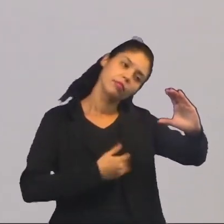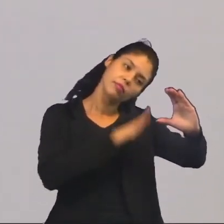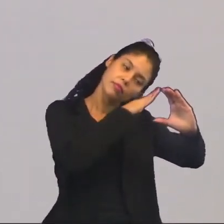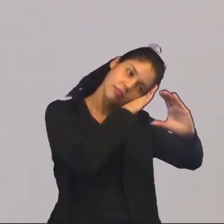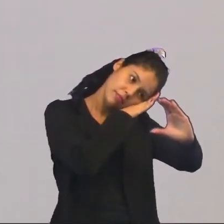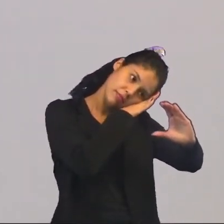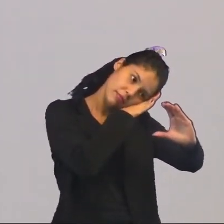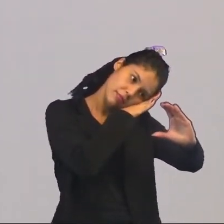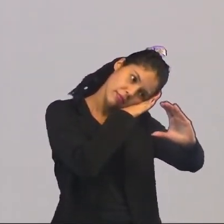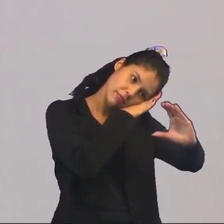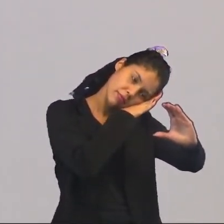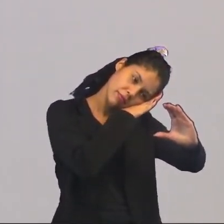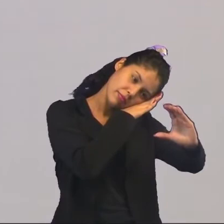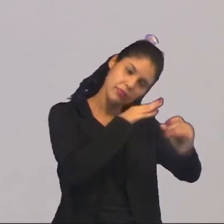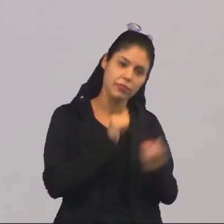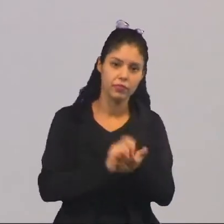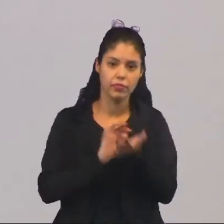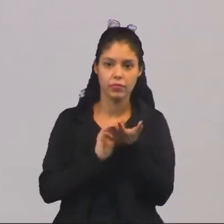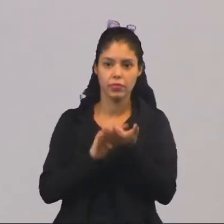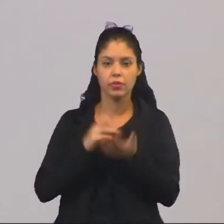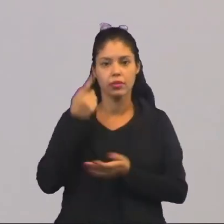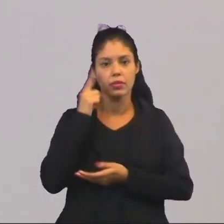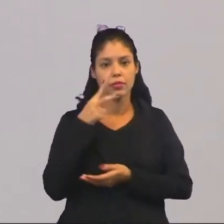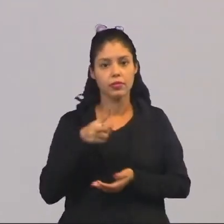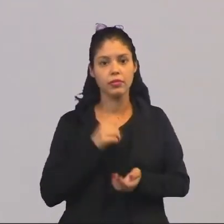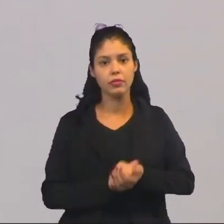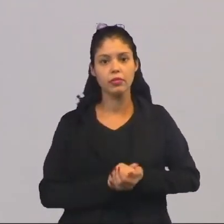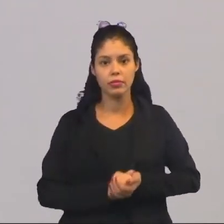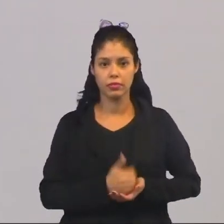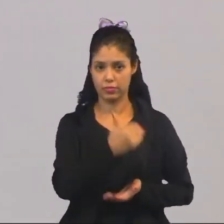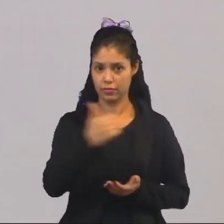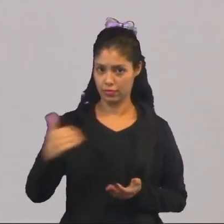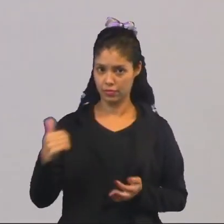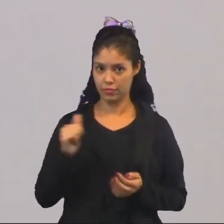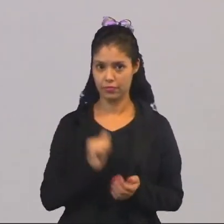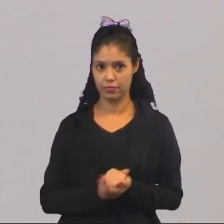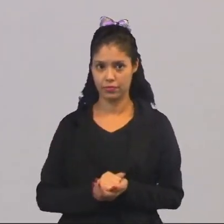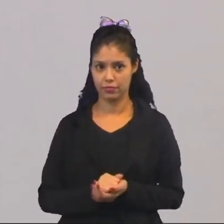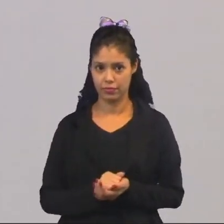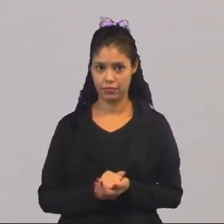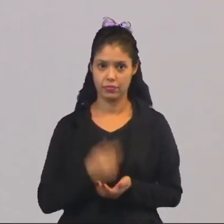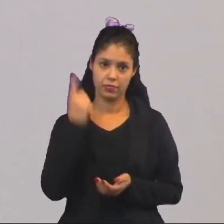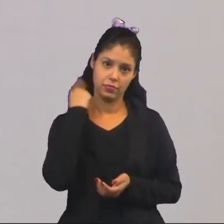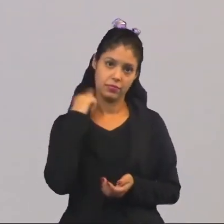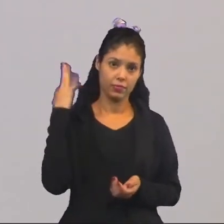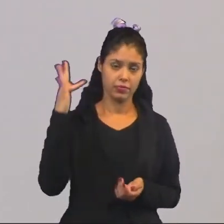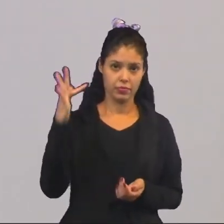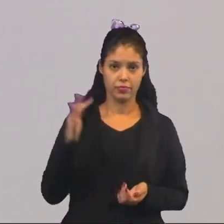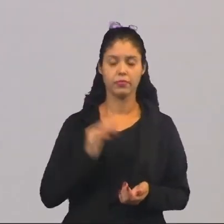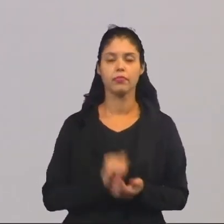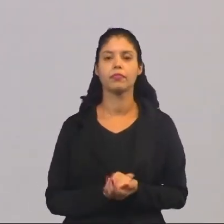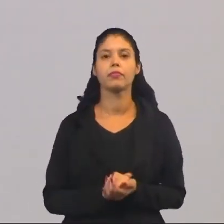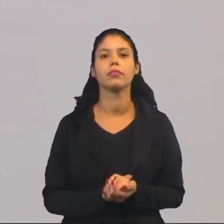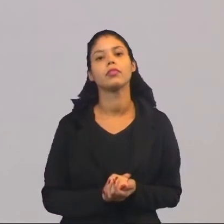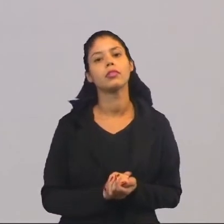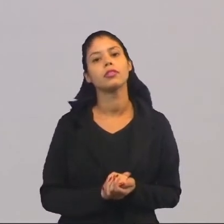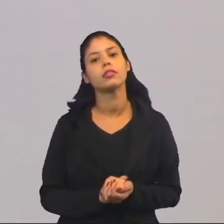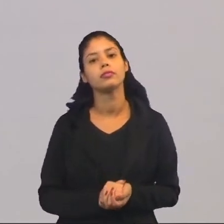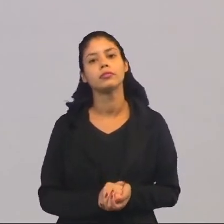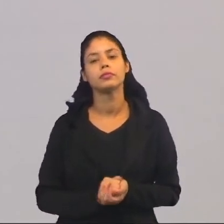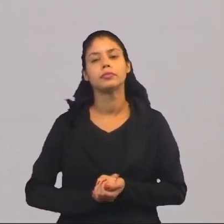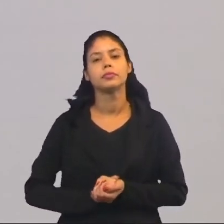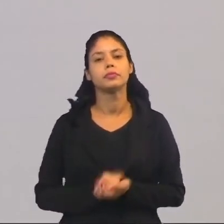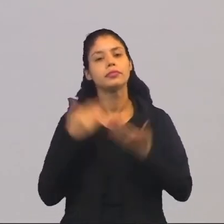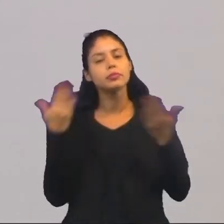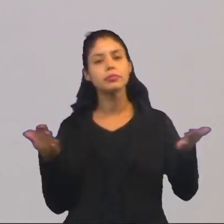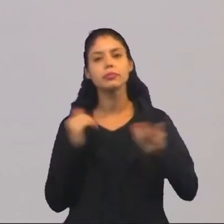meu telefone e continuar mexendo nele. Porque se eu colocar um pouquinho para trás, eu vou continuar sentindo dores no meu pescoço.